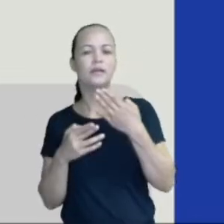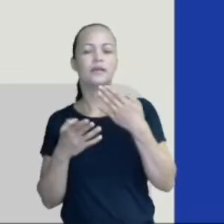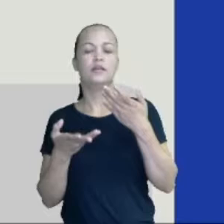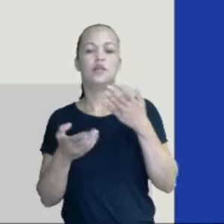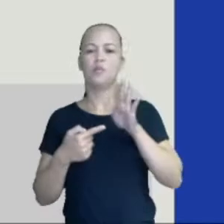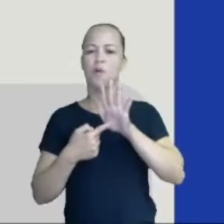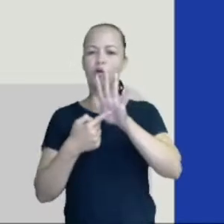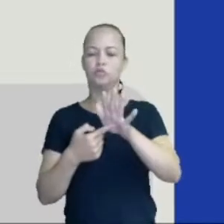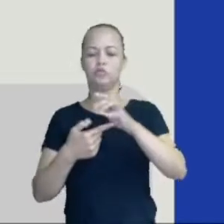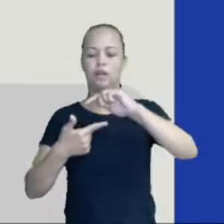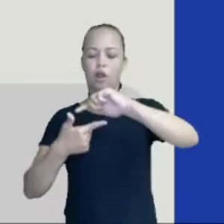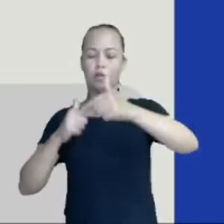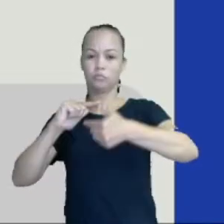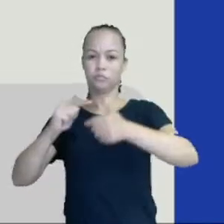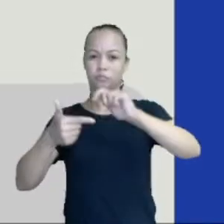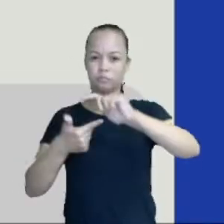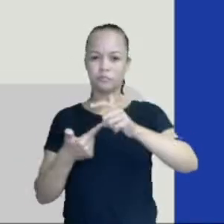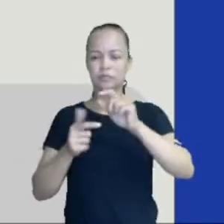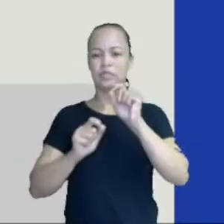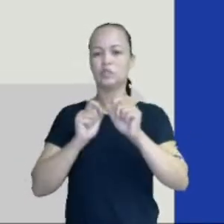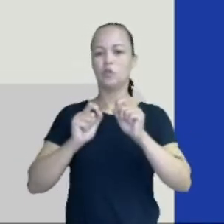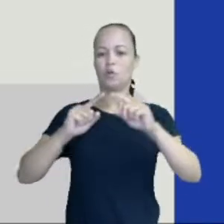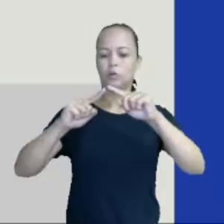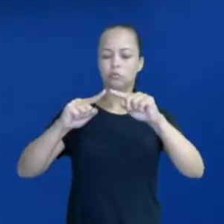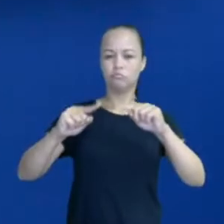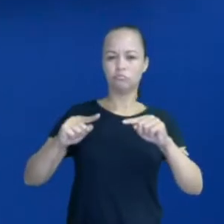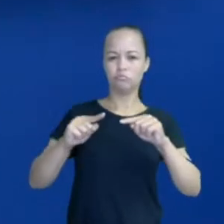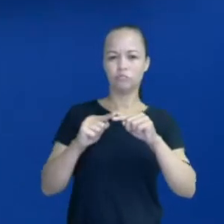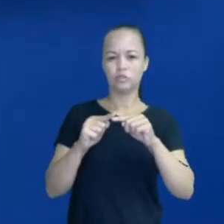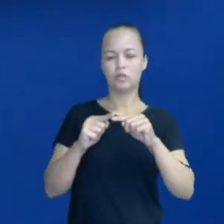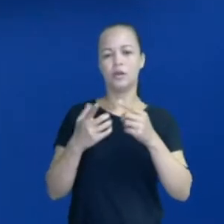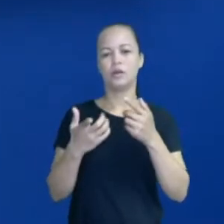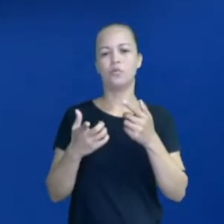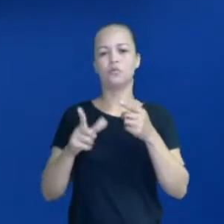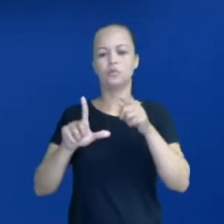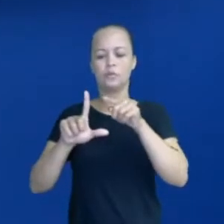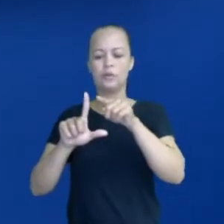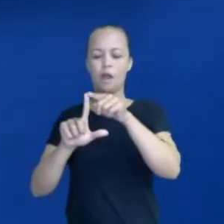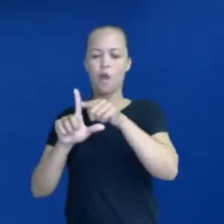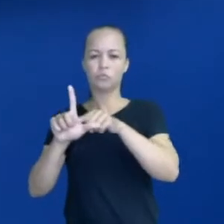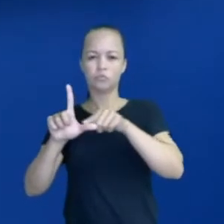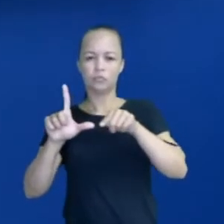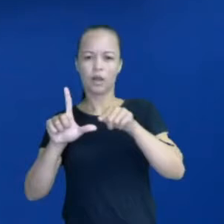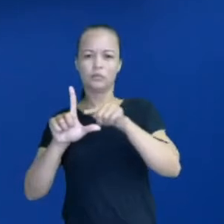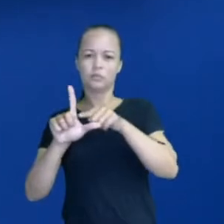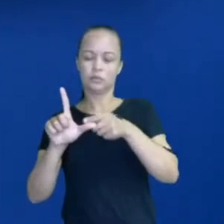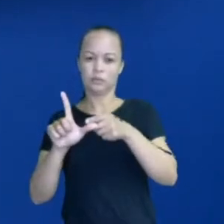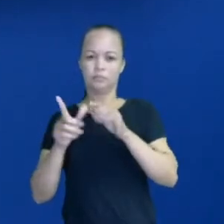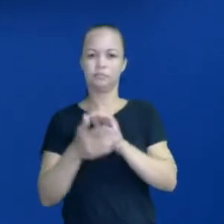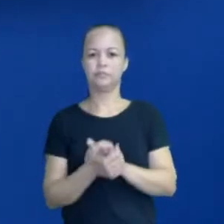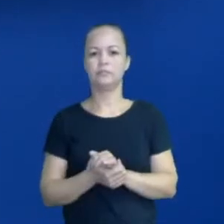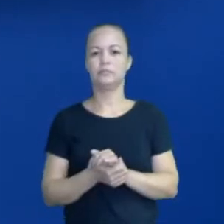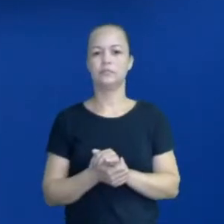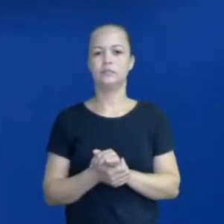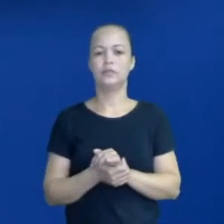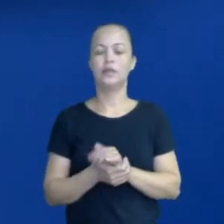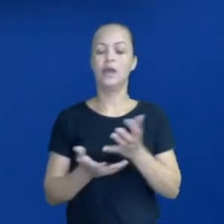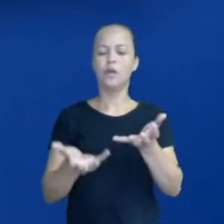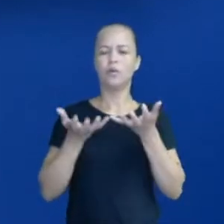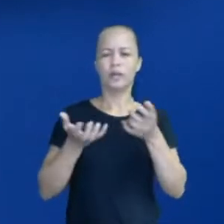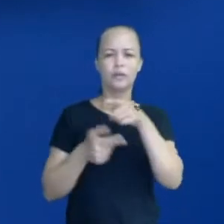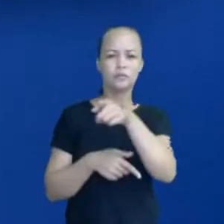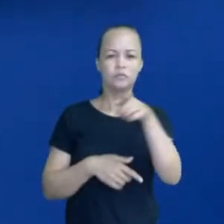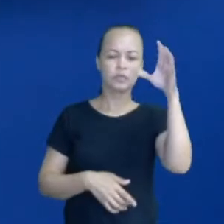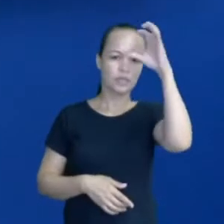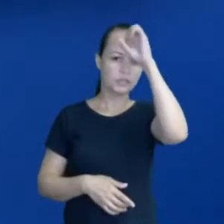de triângulos quanto aos lados e aos ângulos. E aí o que eu quero que vocês aprendam, né? A expectativa de aprendizagem